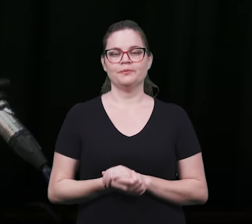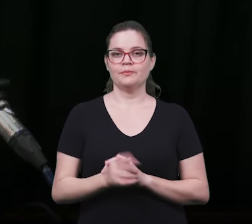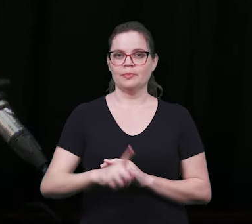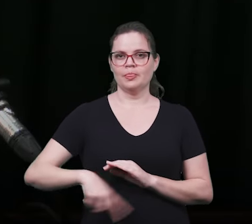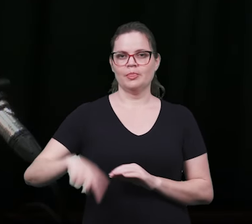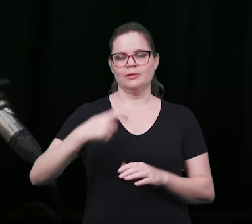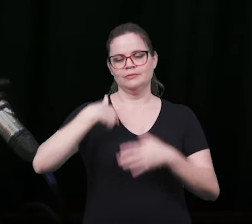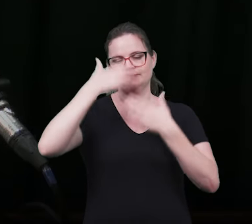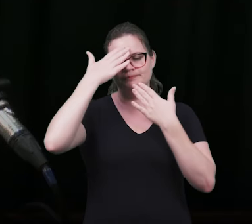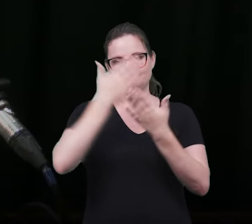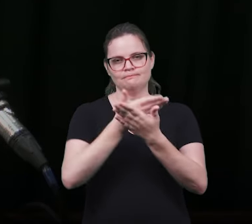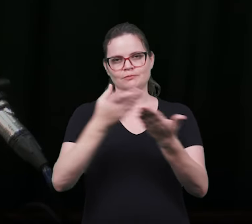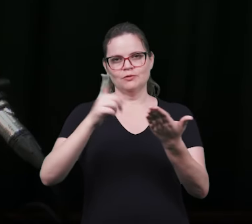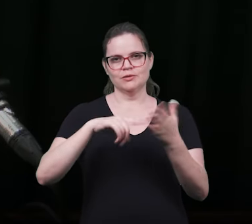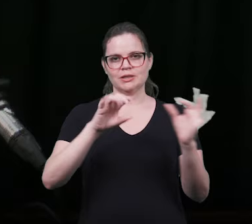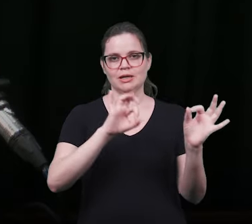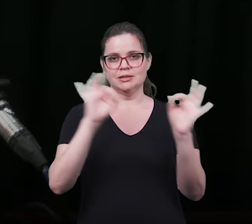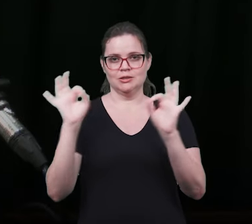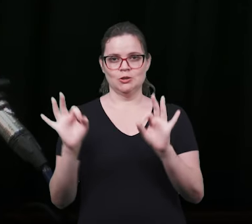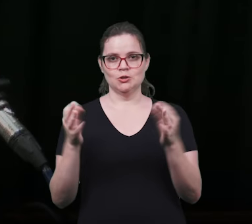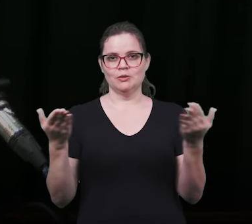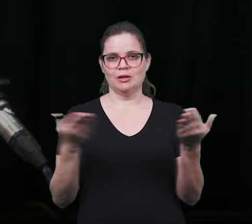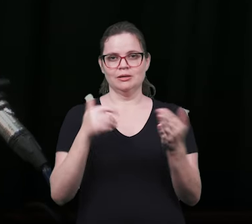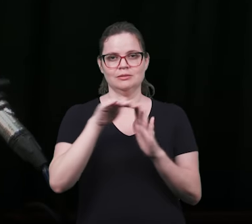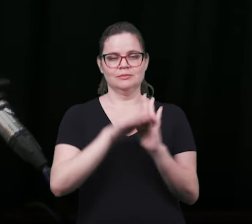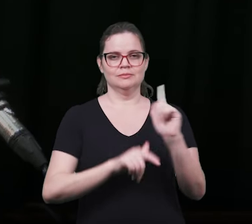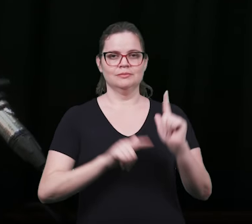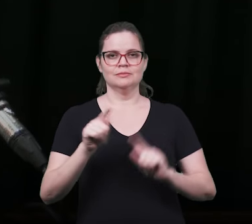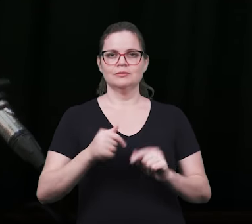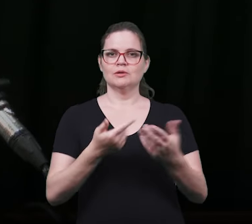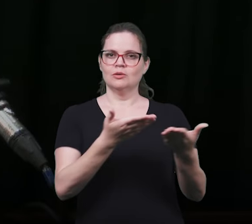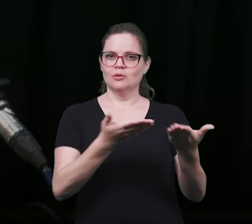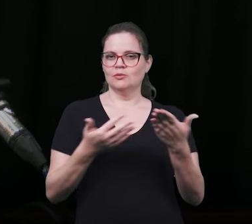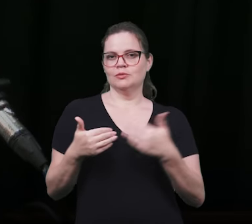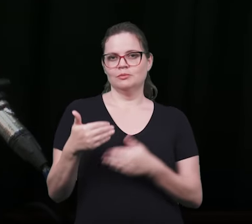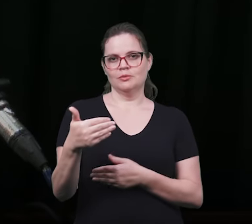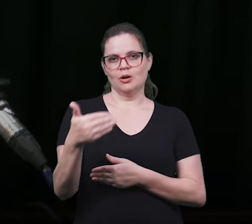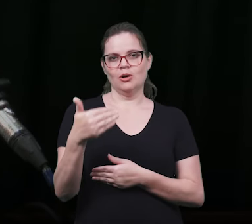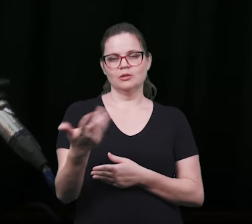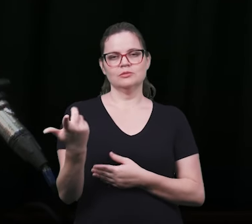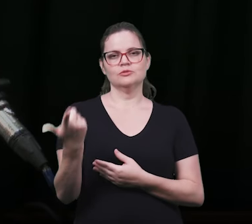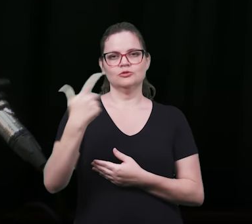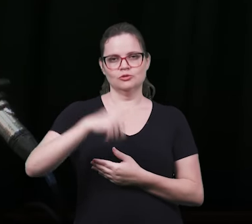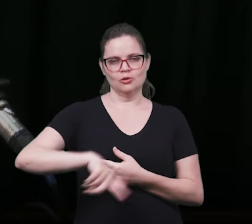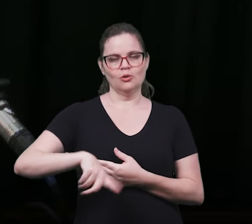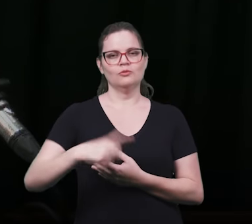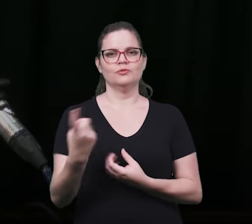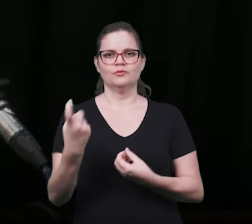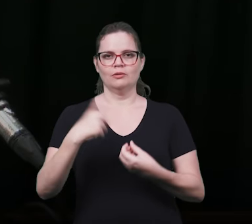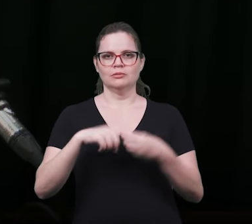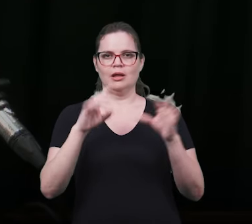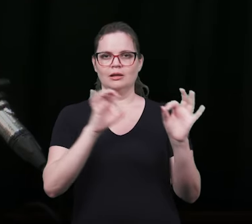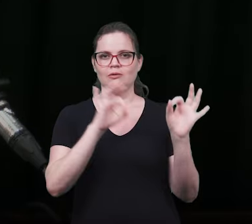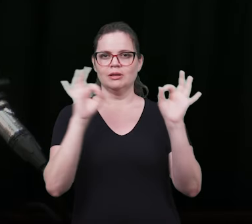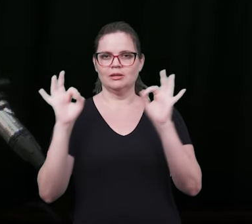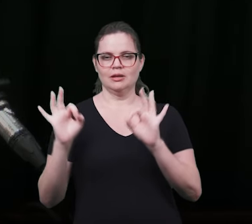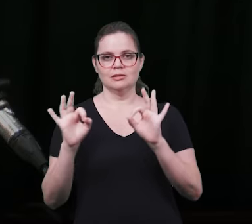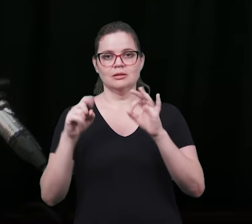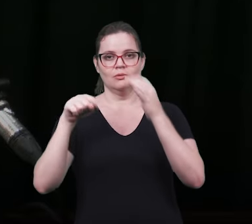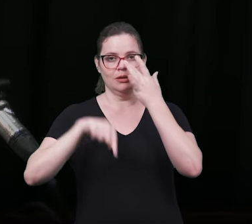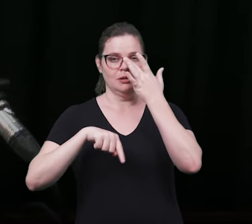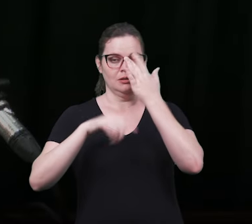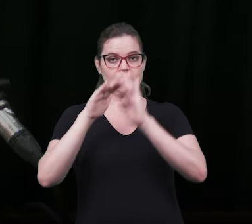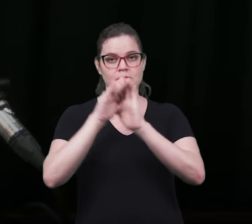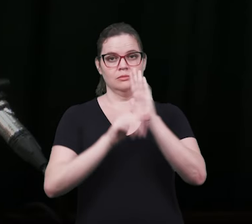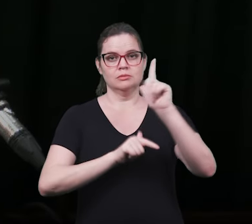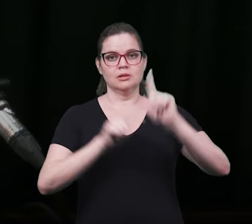de agradecer a você que esteve conosco nesse programa, deixamos o convite para estar sempre ligado na